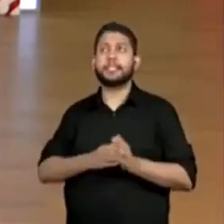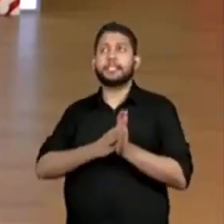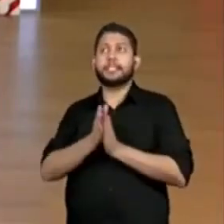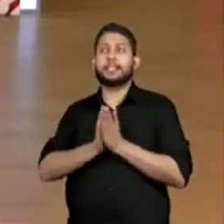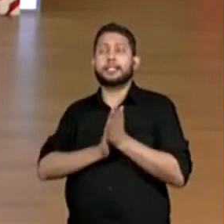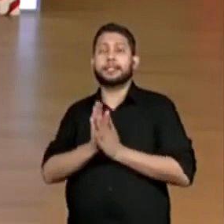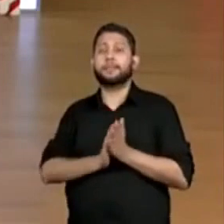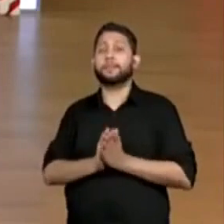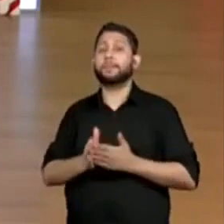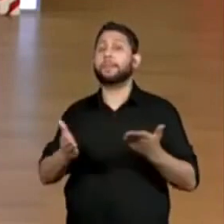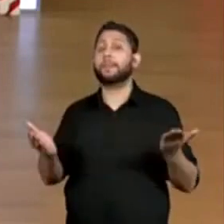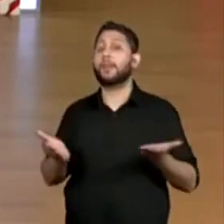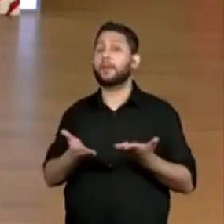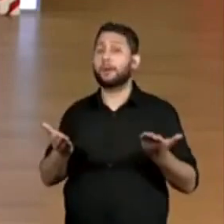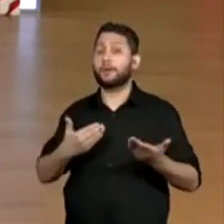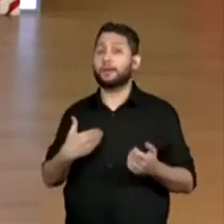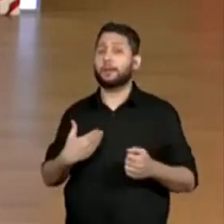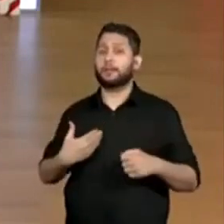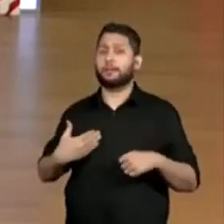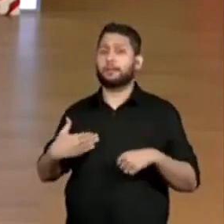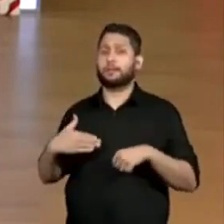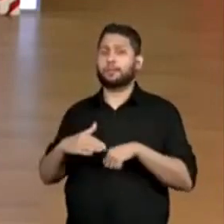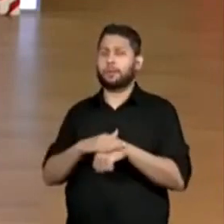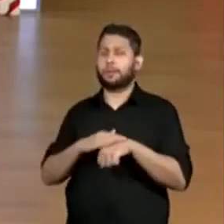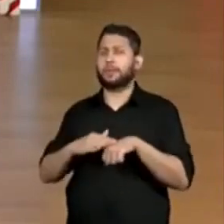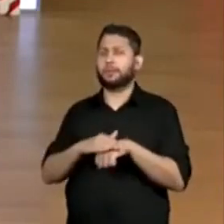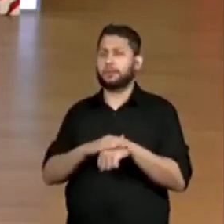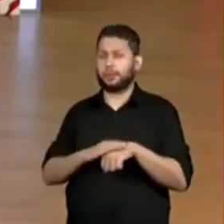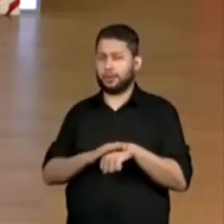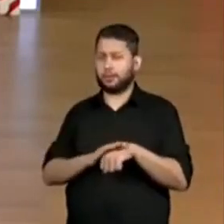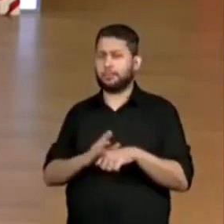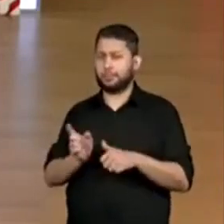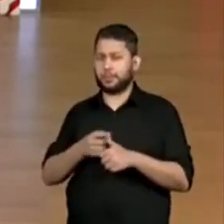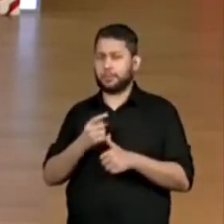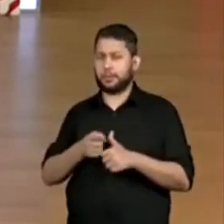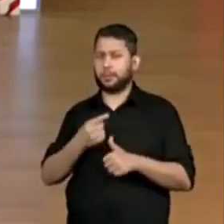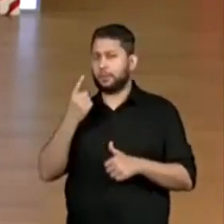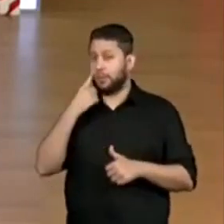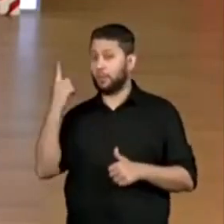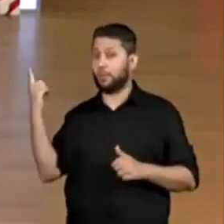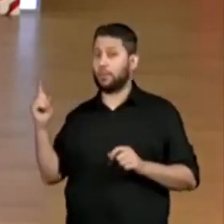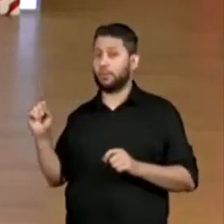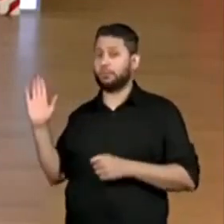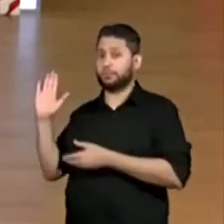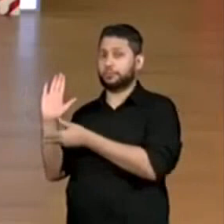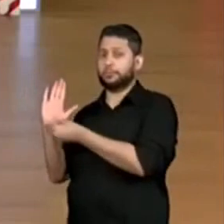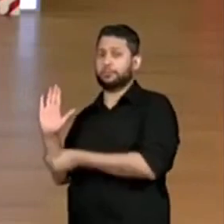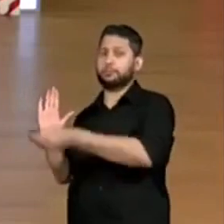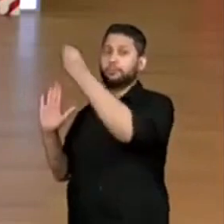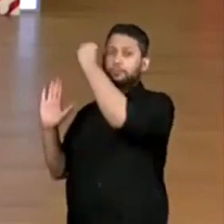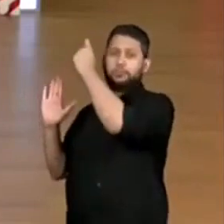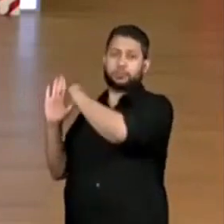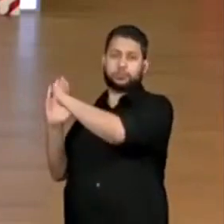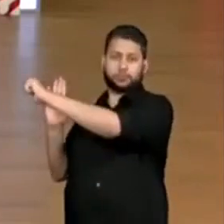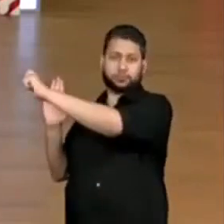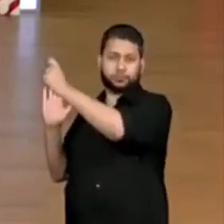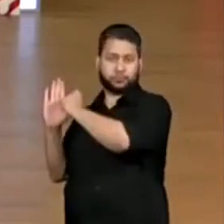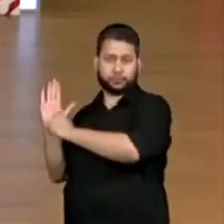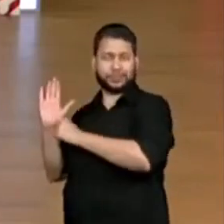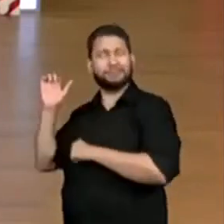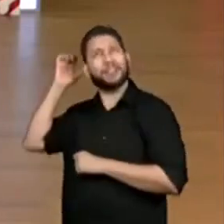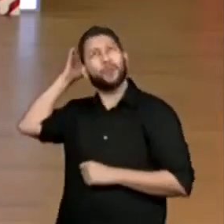seguinte forma primeira coisa antes de eu ir aqui eu vou para o Felipe chat hoje consegue vou fazer uma